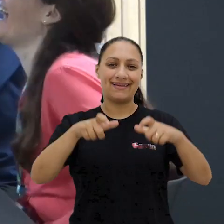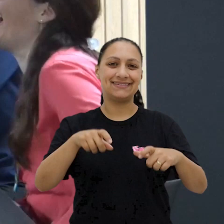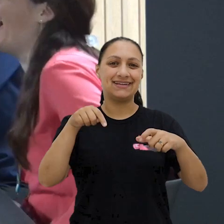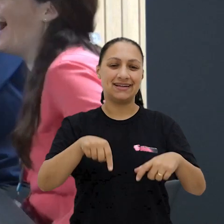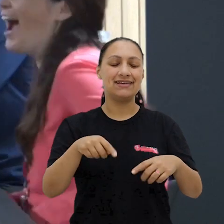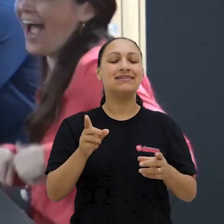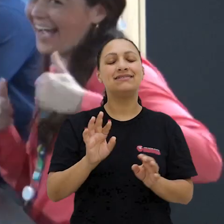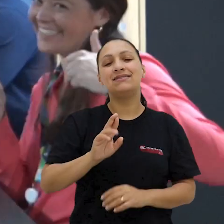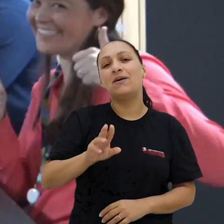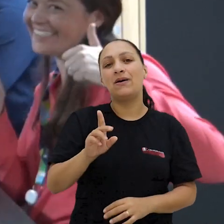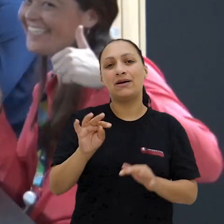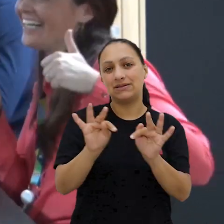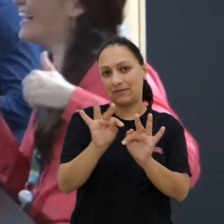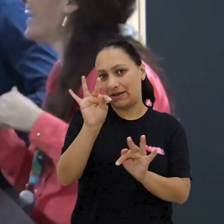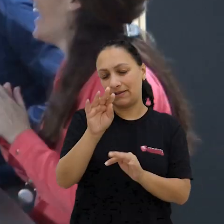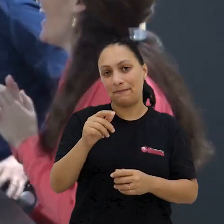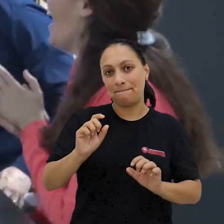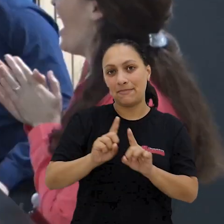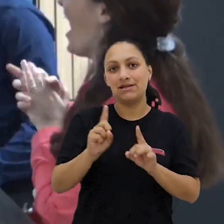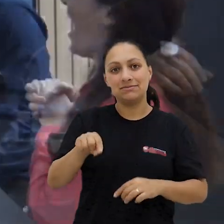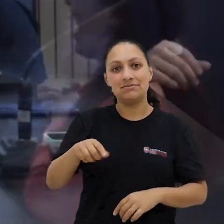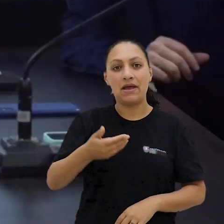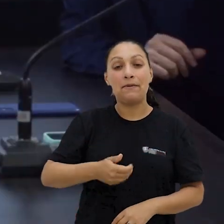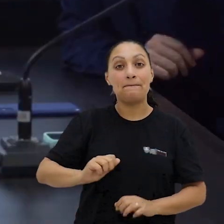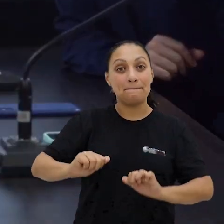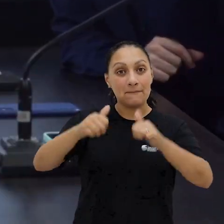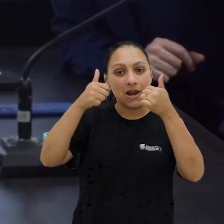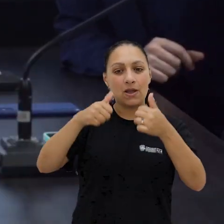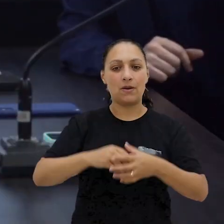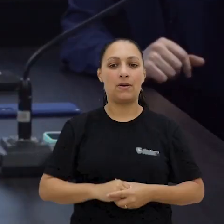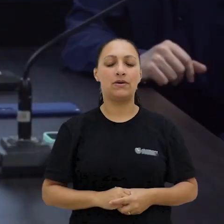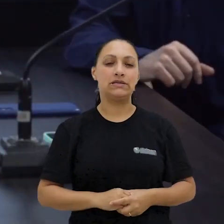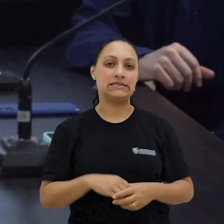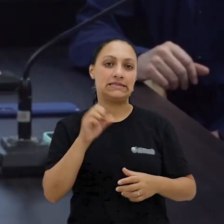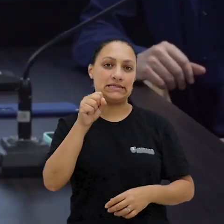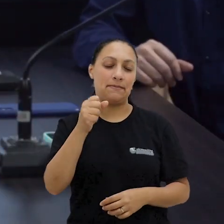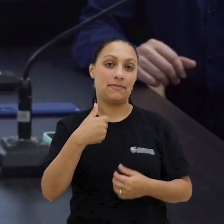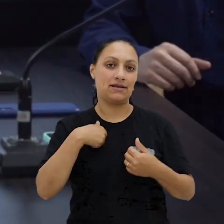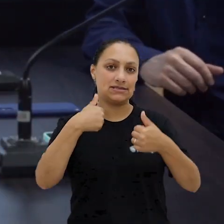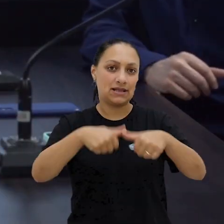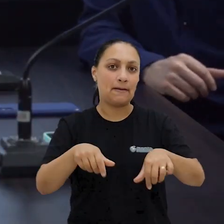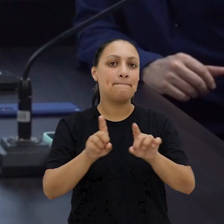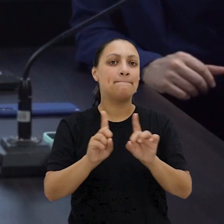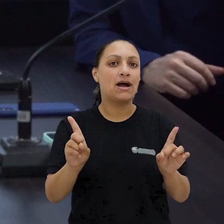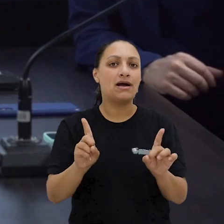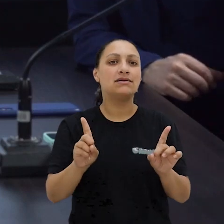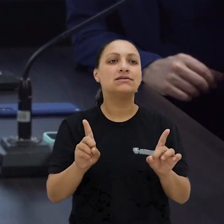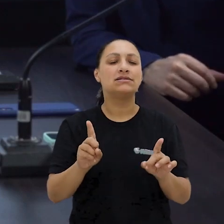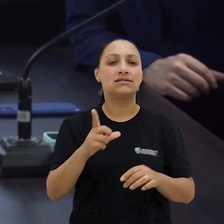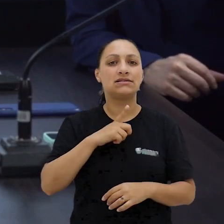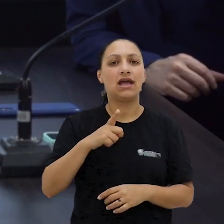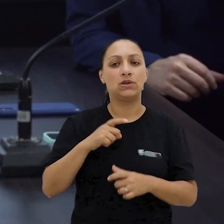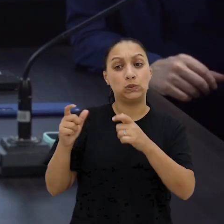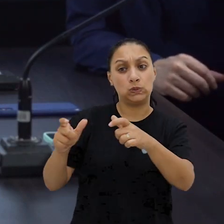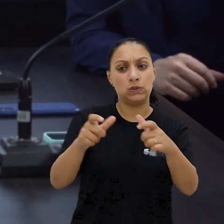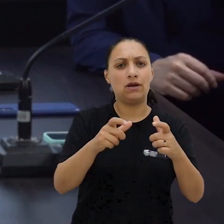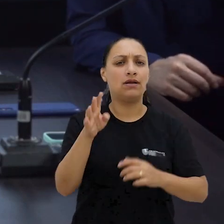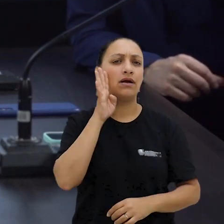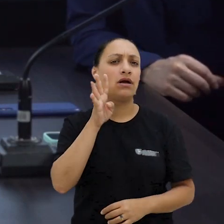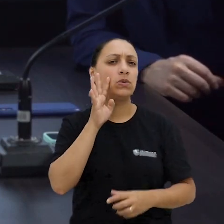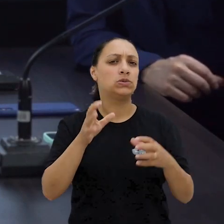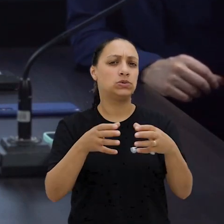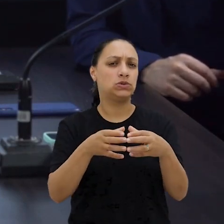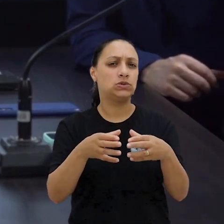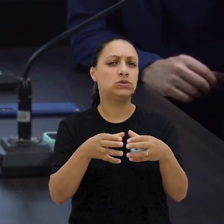Tô olhando pra câmera pra falar, é o melhor lugar para se estar, Mas, tem muito lugar bacana para